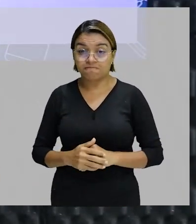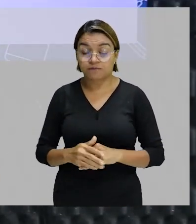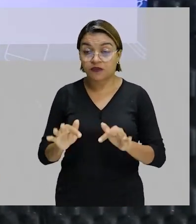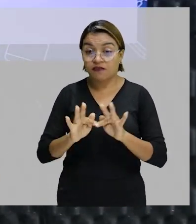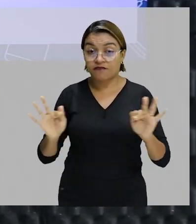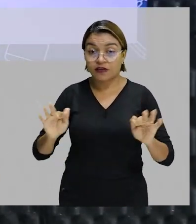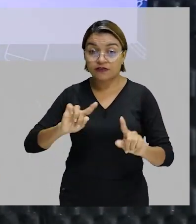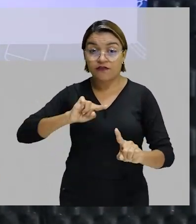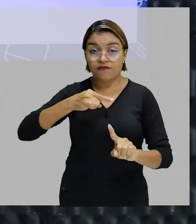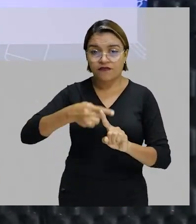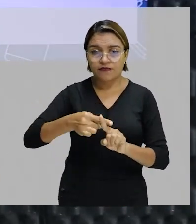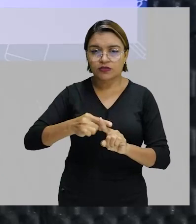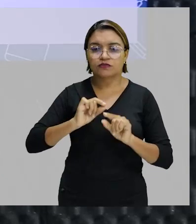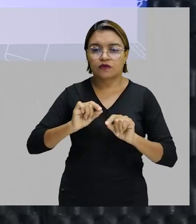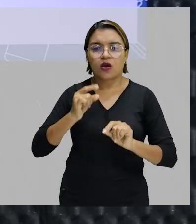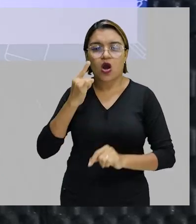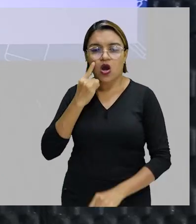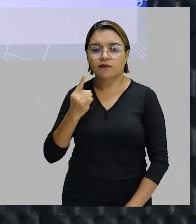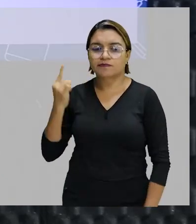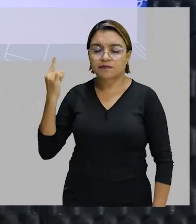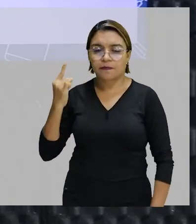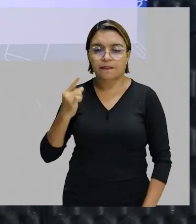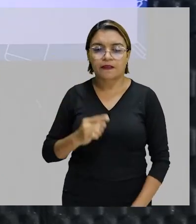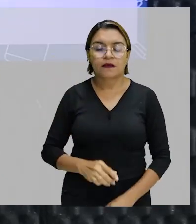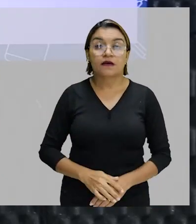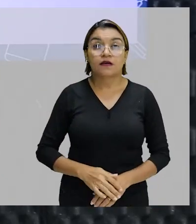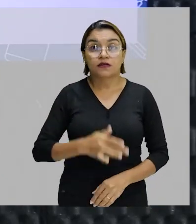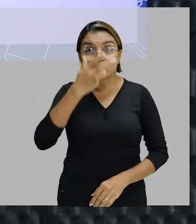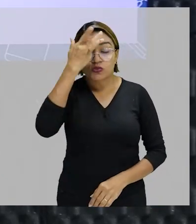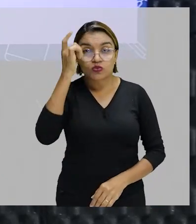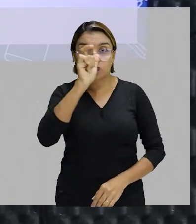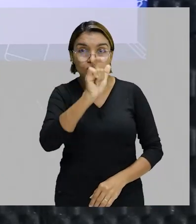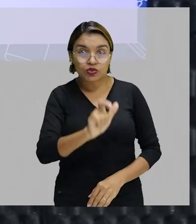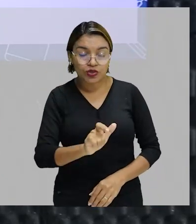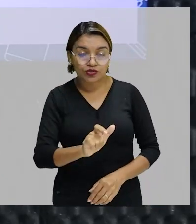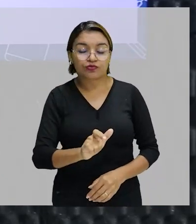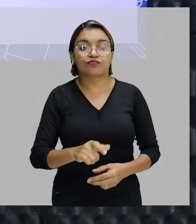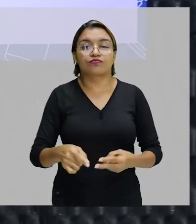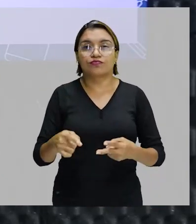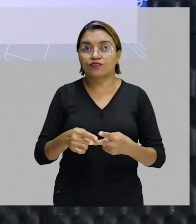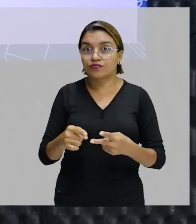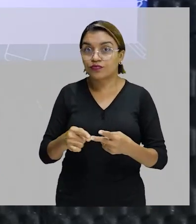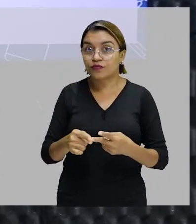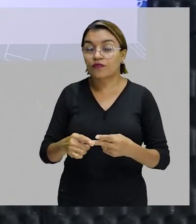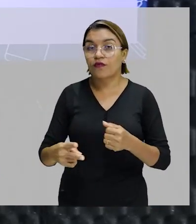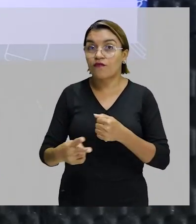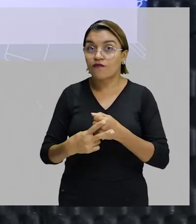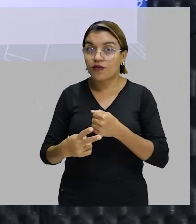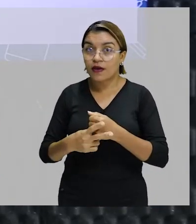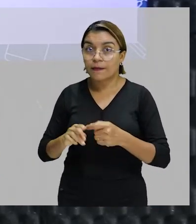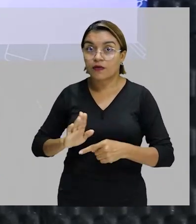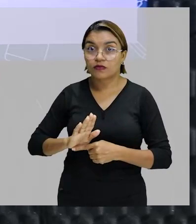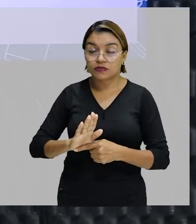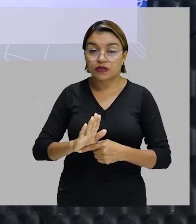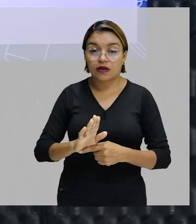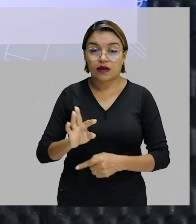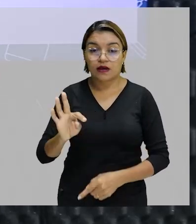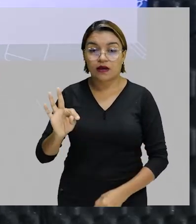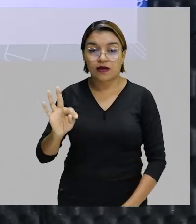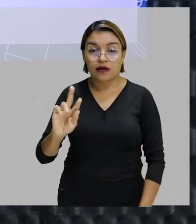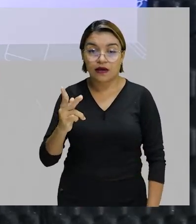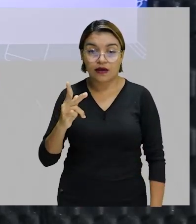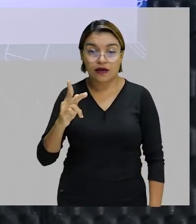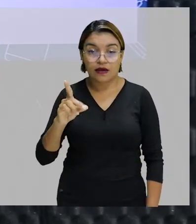afirmativa, a nossa estrutura é sujeito primeiro, o verbo auxiliar had, o verbo principal